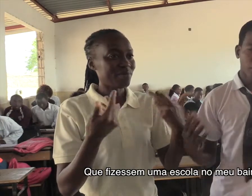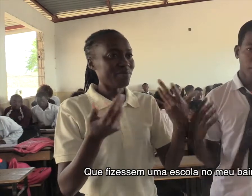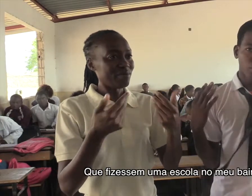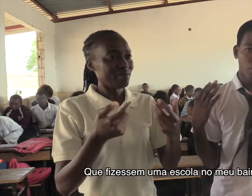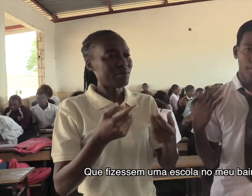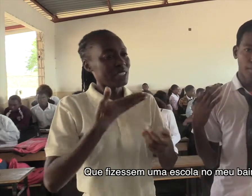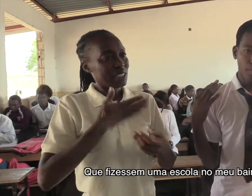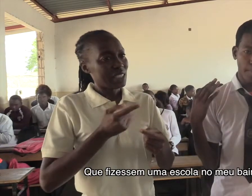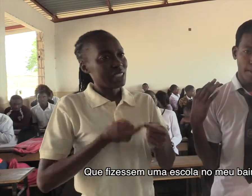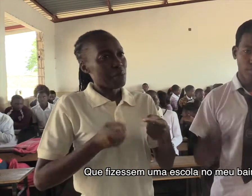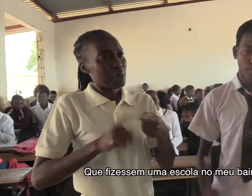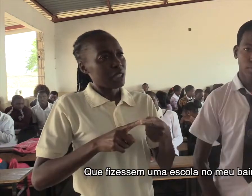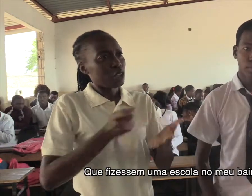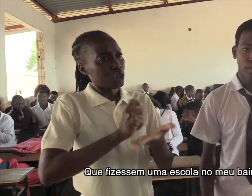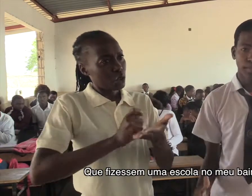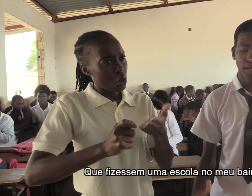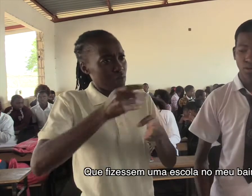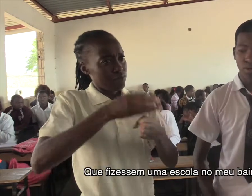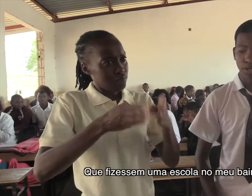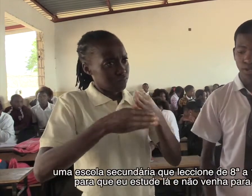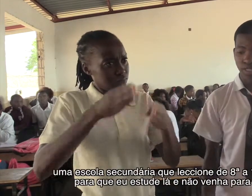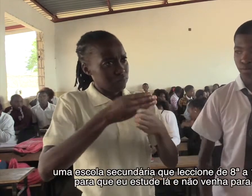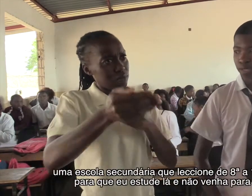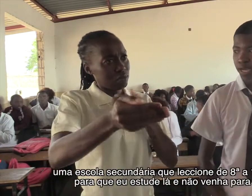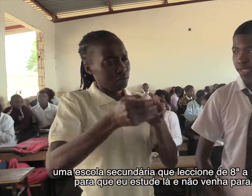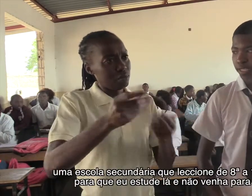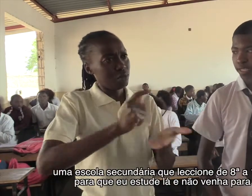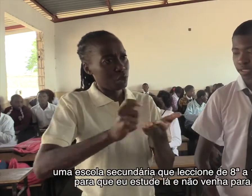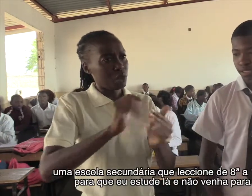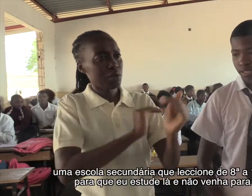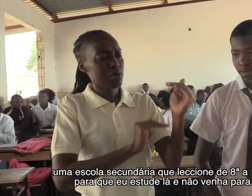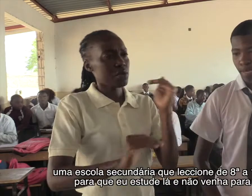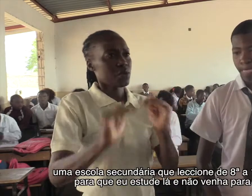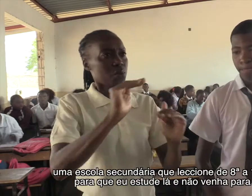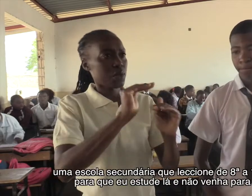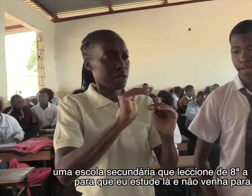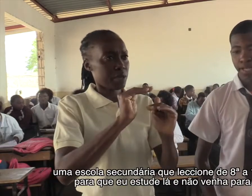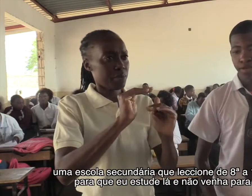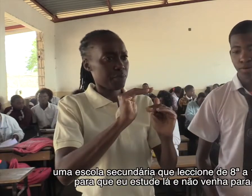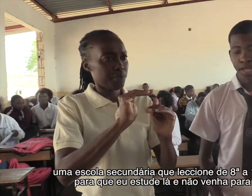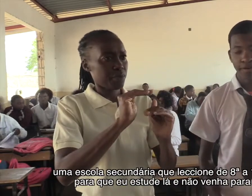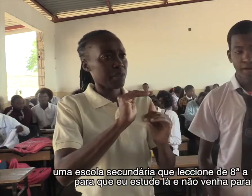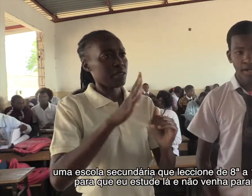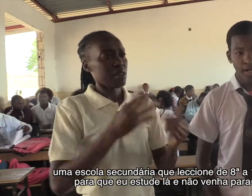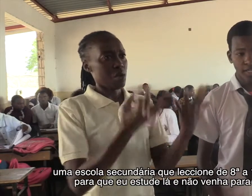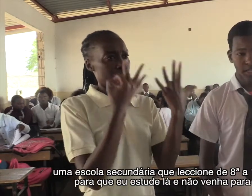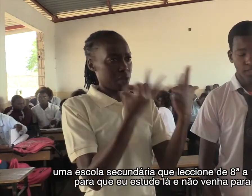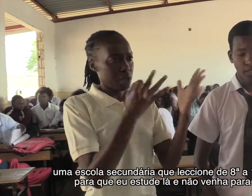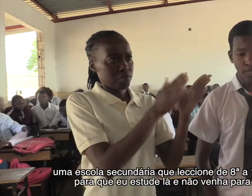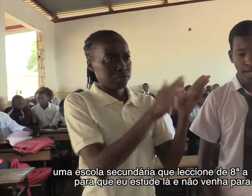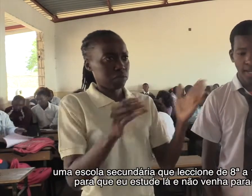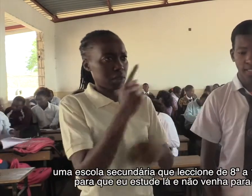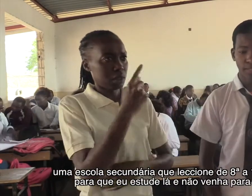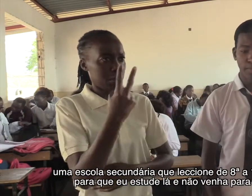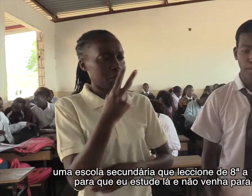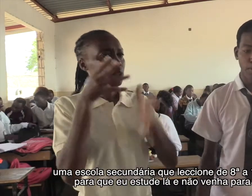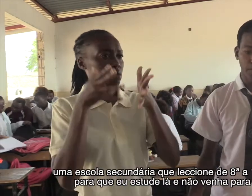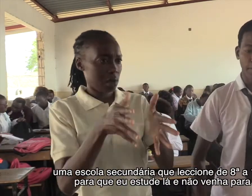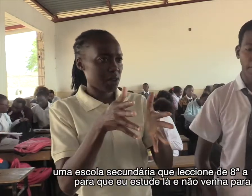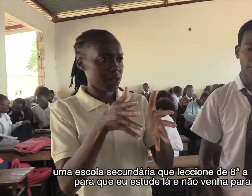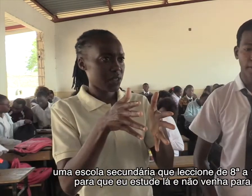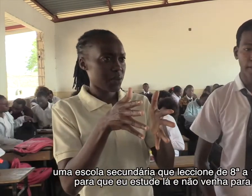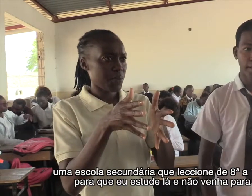Fizesse uma escola por perto, na minha zona, uma escola secundária que tenha de 8ª a 12ª classe,